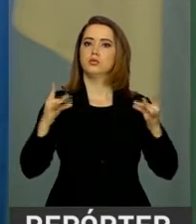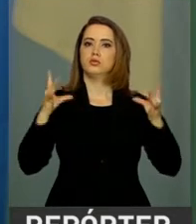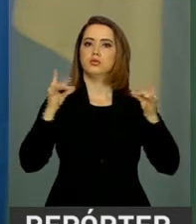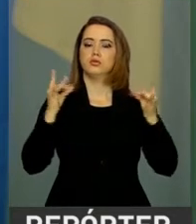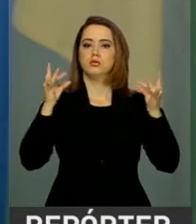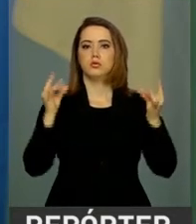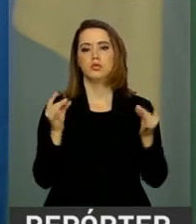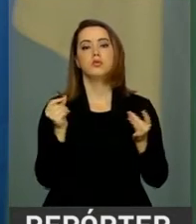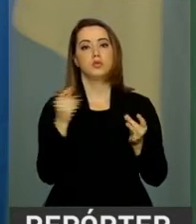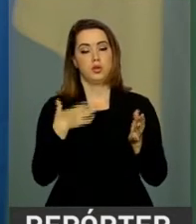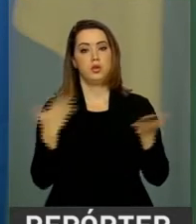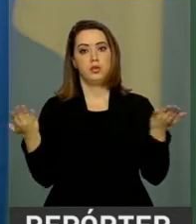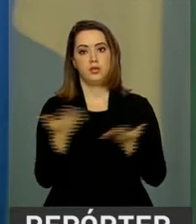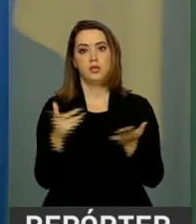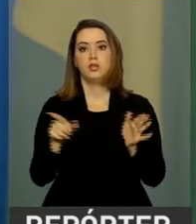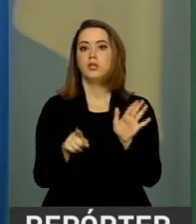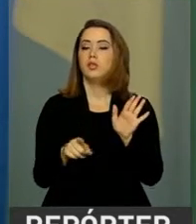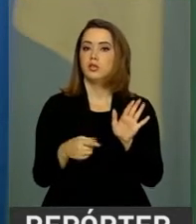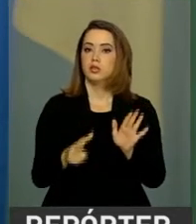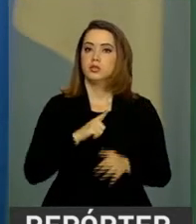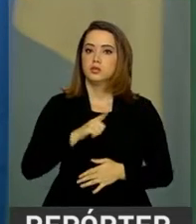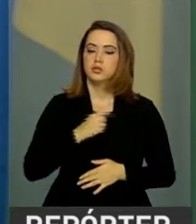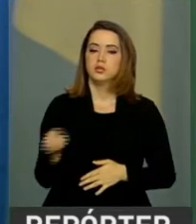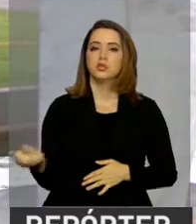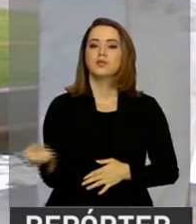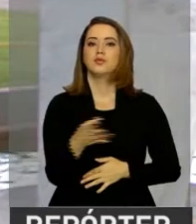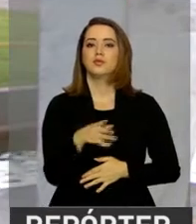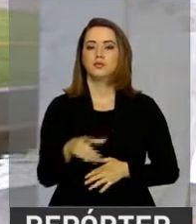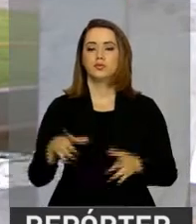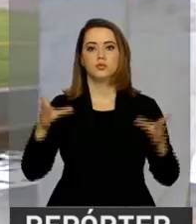passam a ostentar os nossos oficiais.